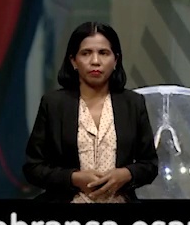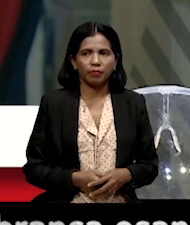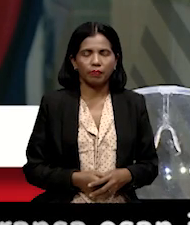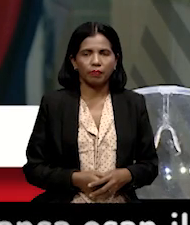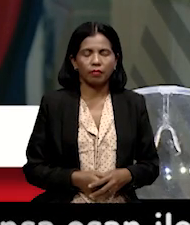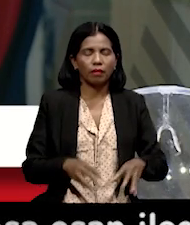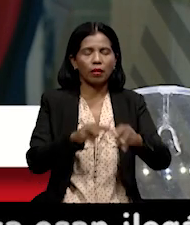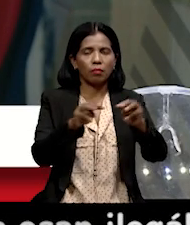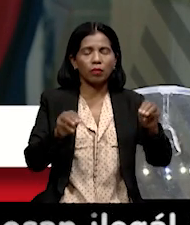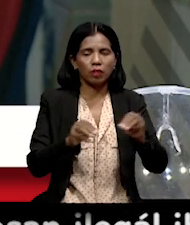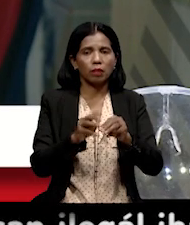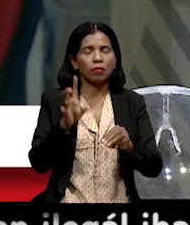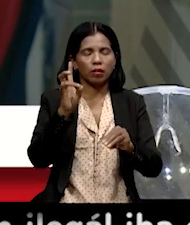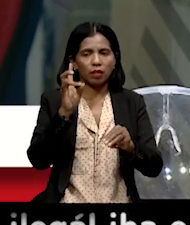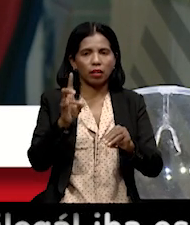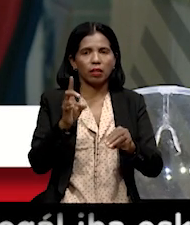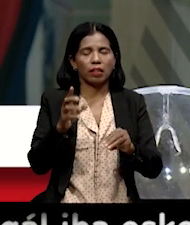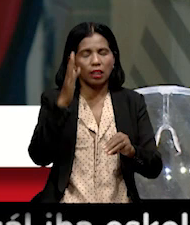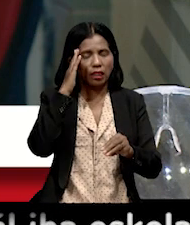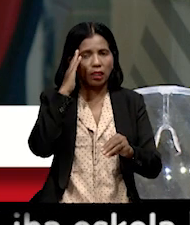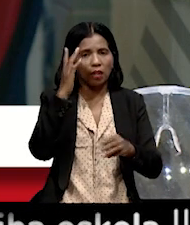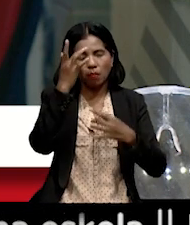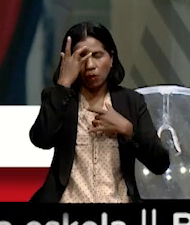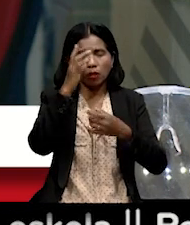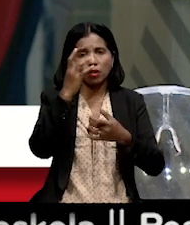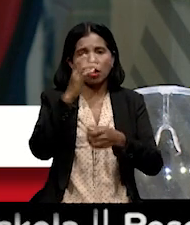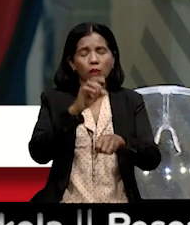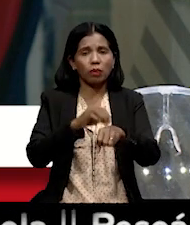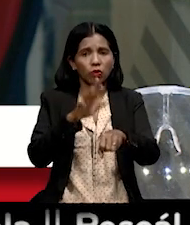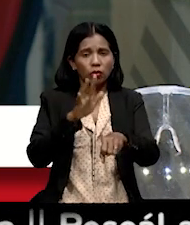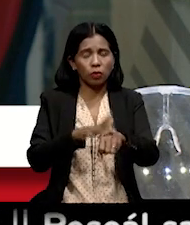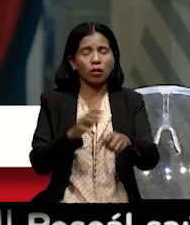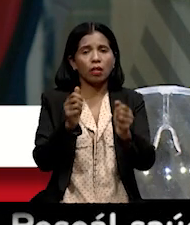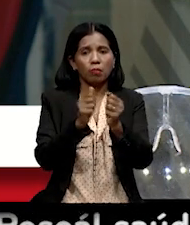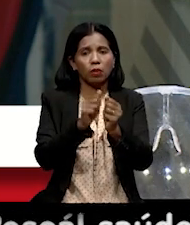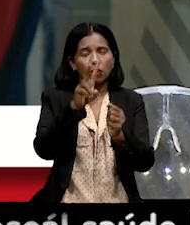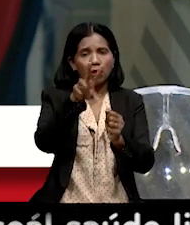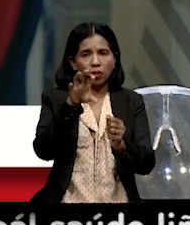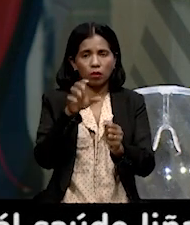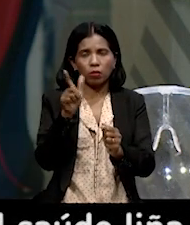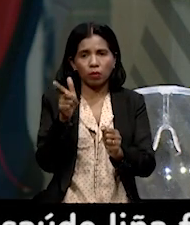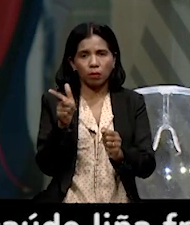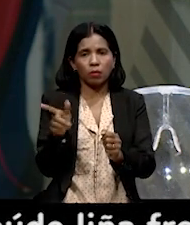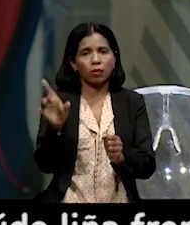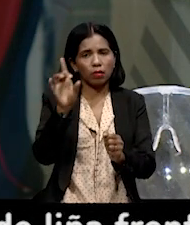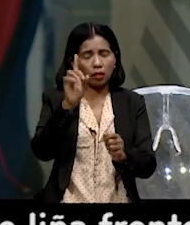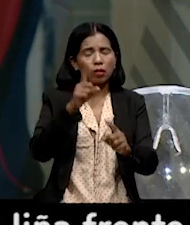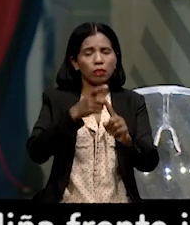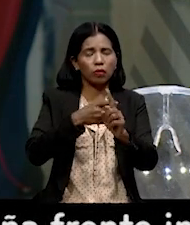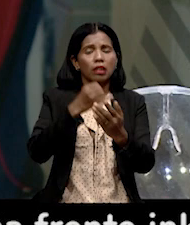Município Hito identifica caso dengue hamutuk atus rua Ruanulo Resingualo e Afulanzaneiro